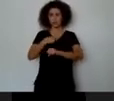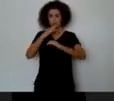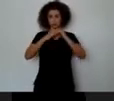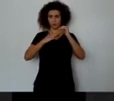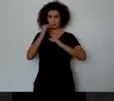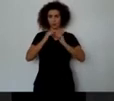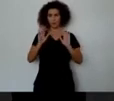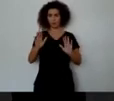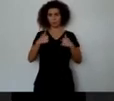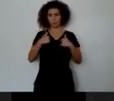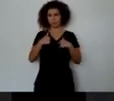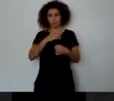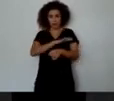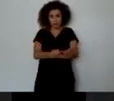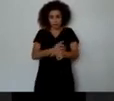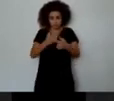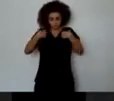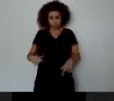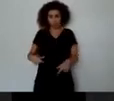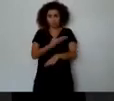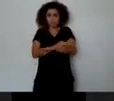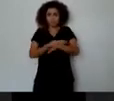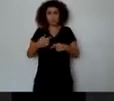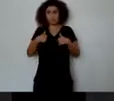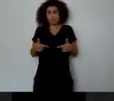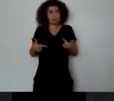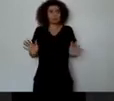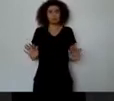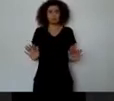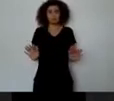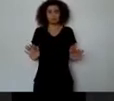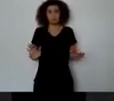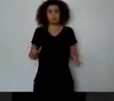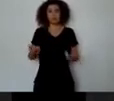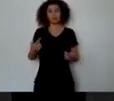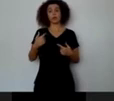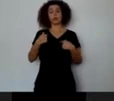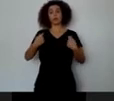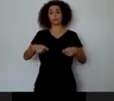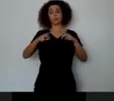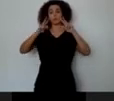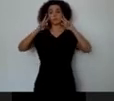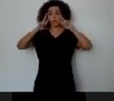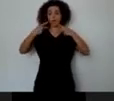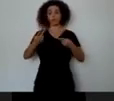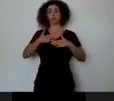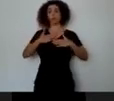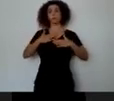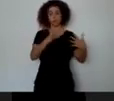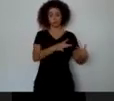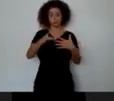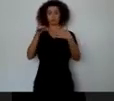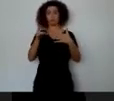por ele. E aí eu entendo que o primeiro passo é reconhecer os privilégios. E eu pensei em